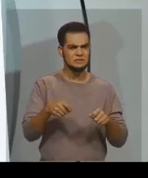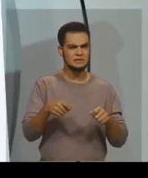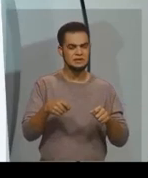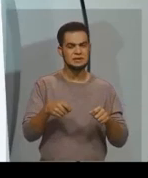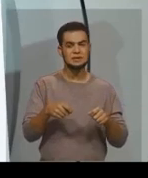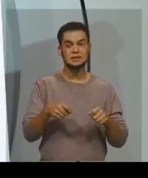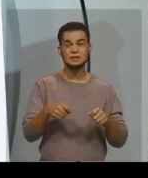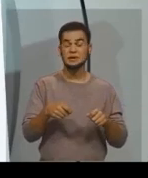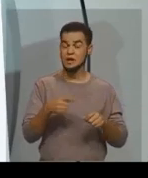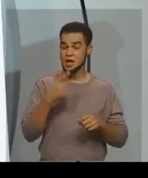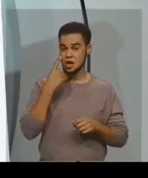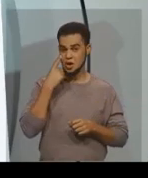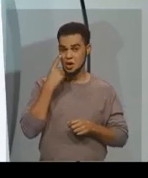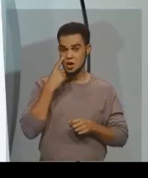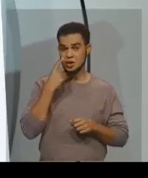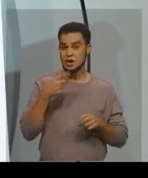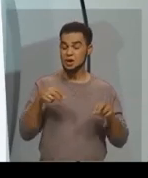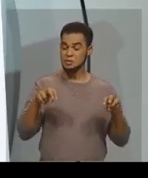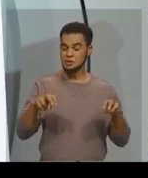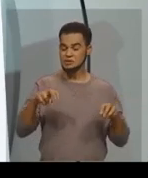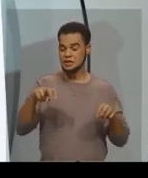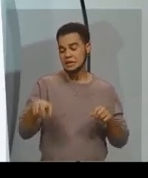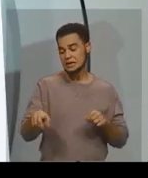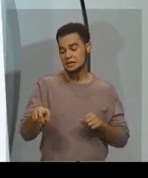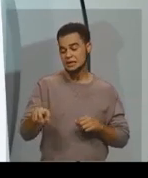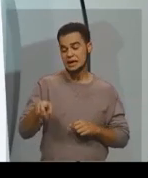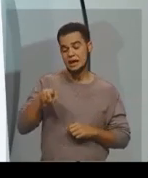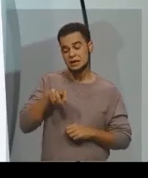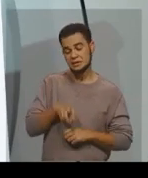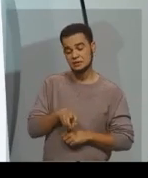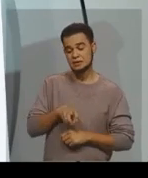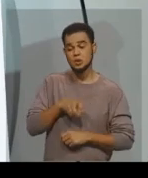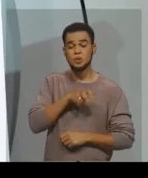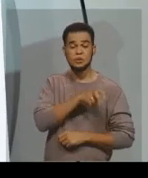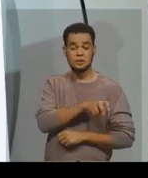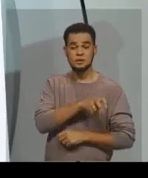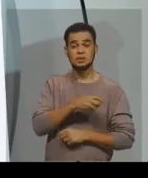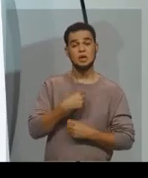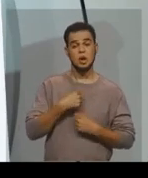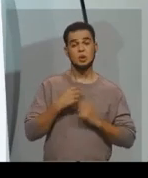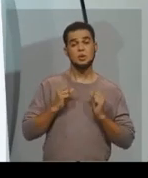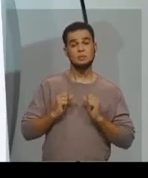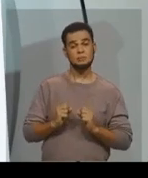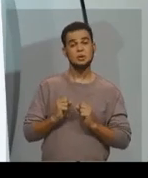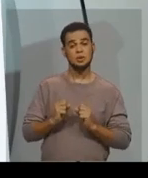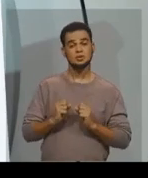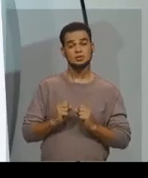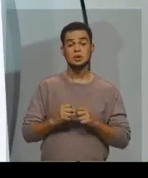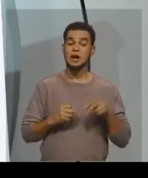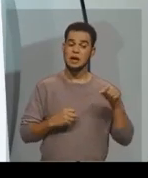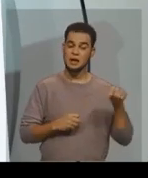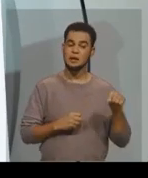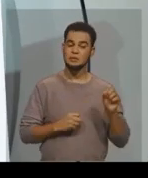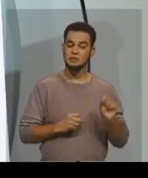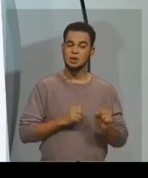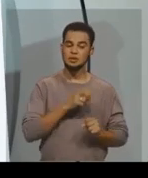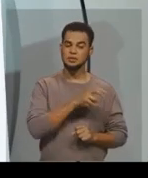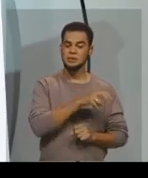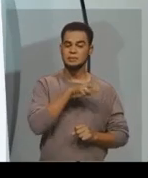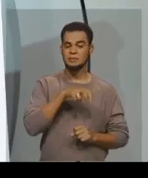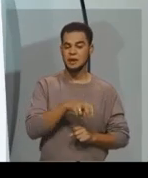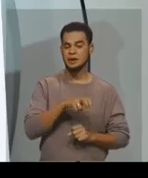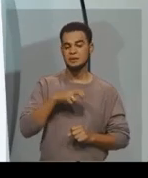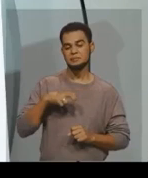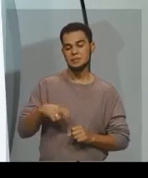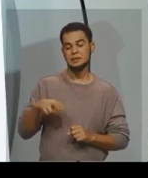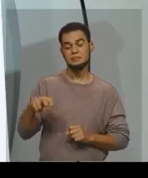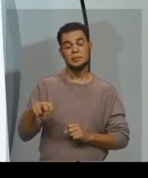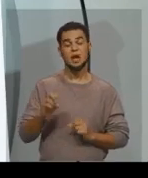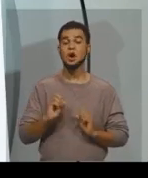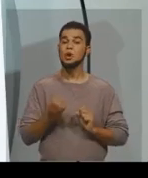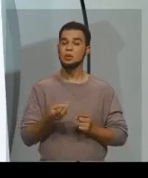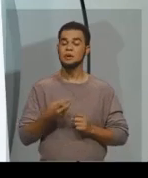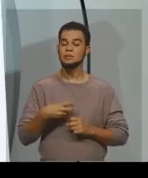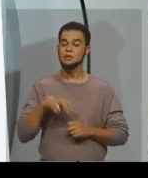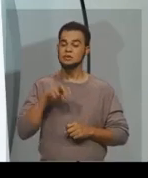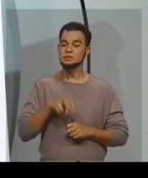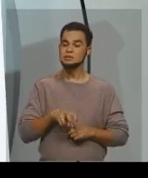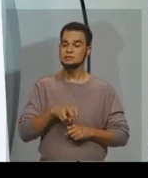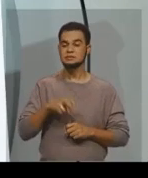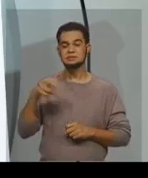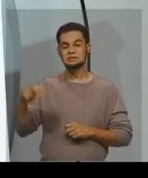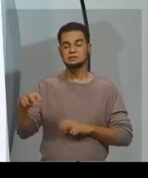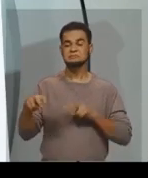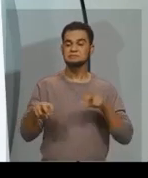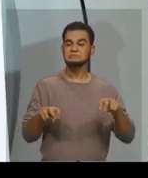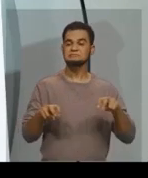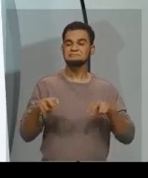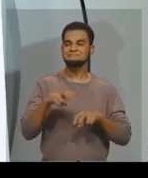2 vezes 1. Então, só nós 3 saindo juntos, há 6 possibilidades de a gente sentar